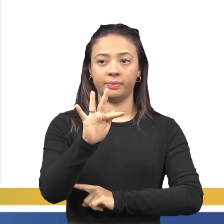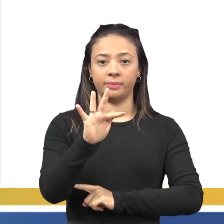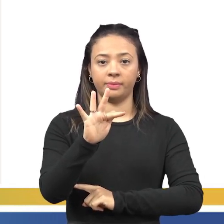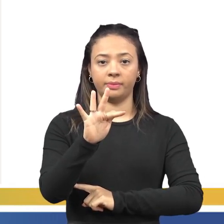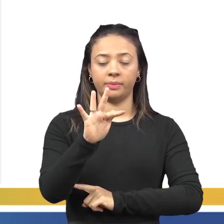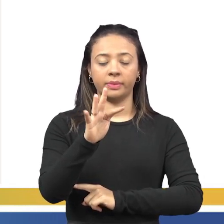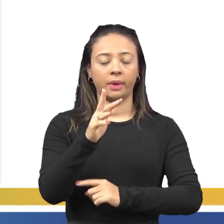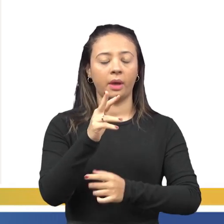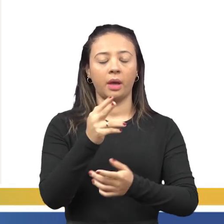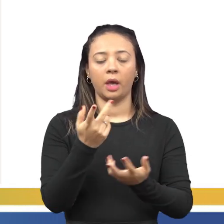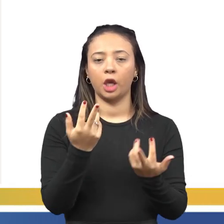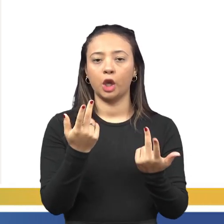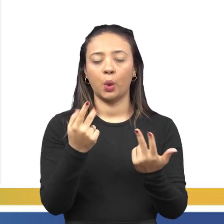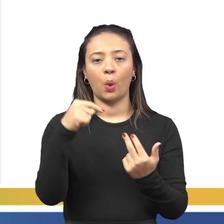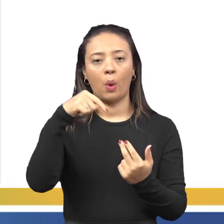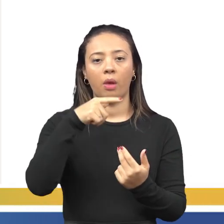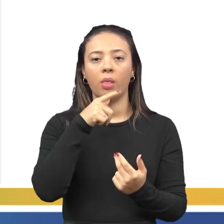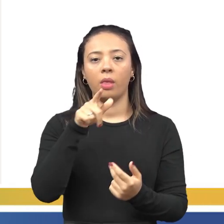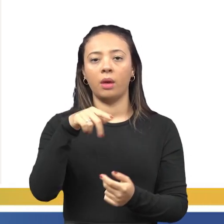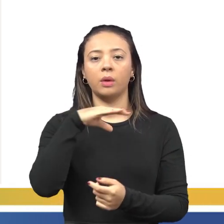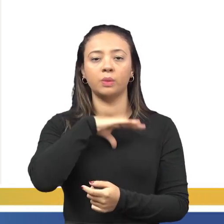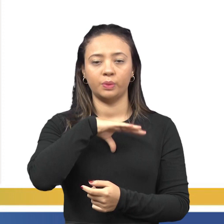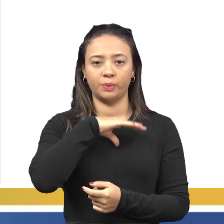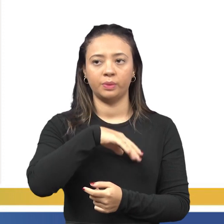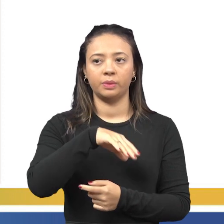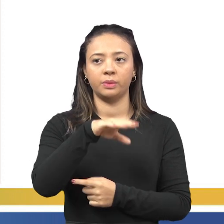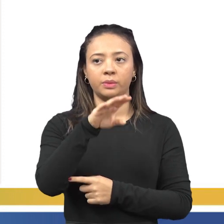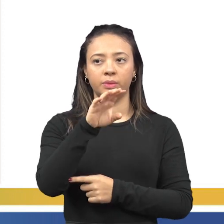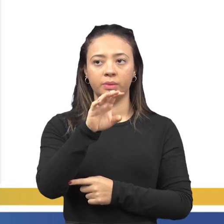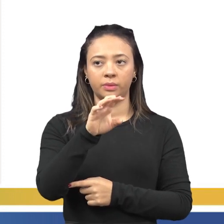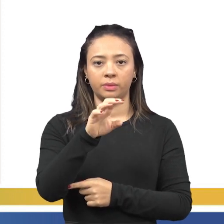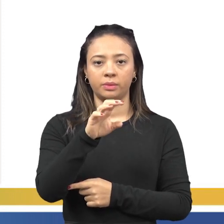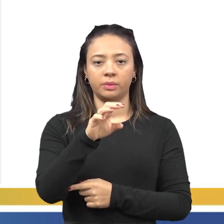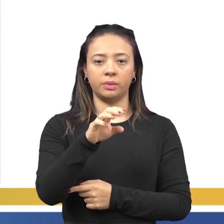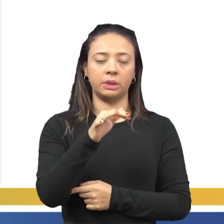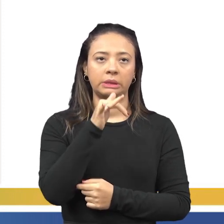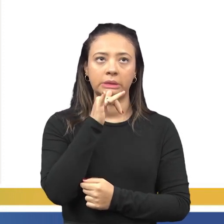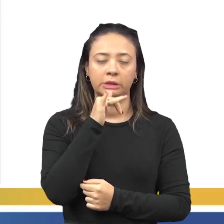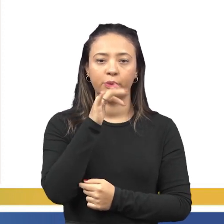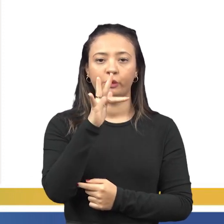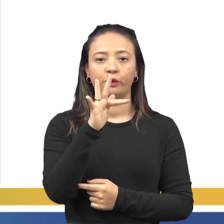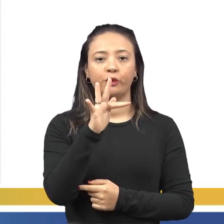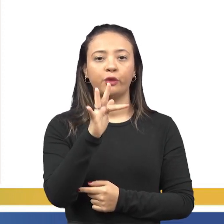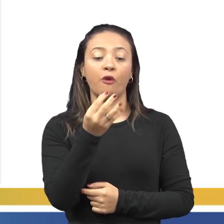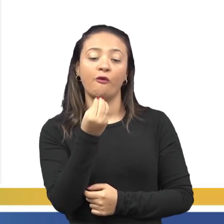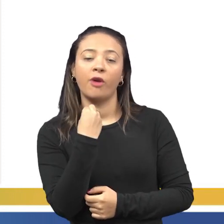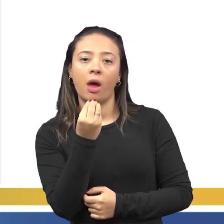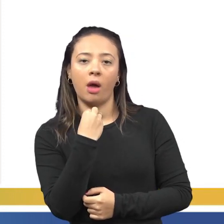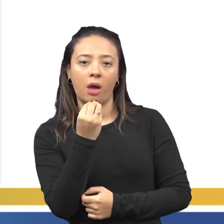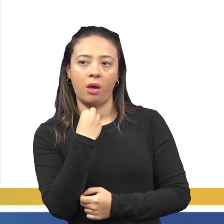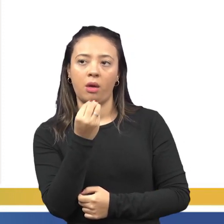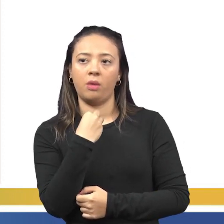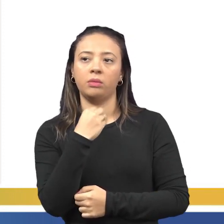coisa, mesma pronúncia que nós temos na língua portuguesa, certo? Como flaco, certo? E